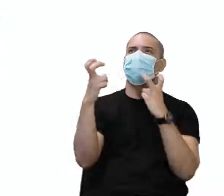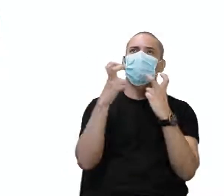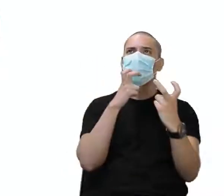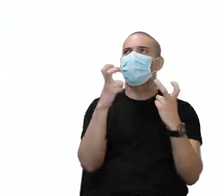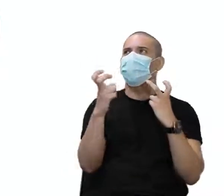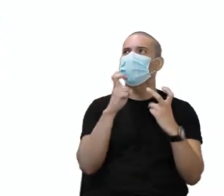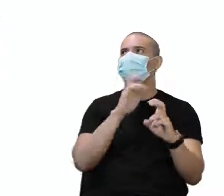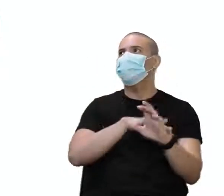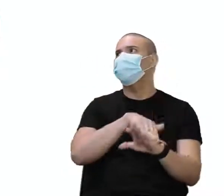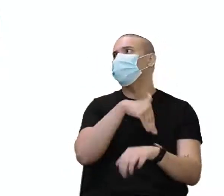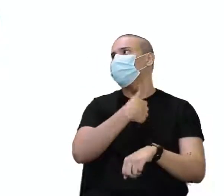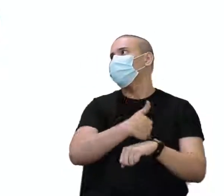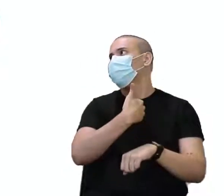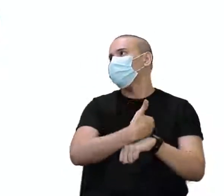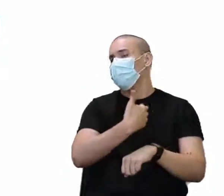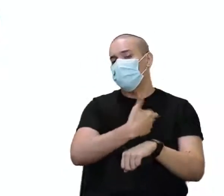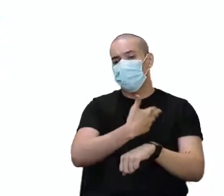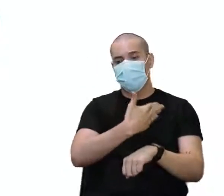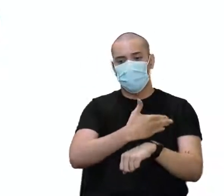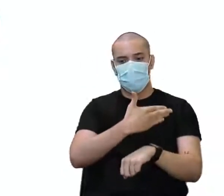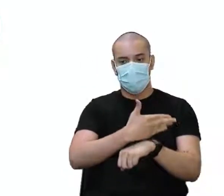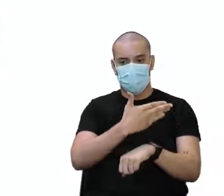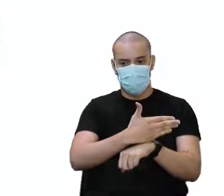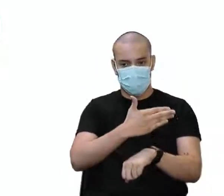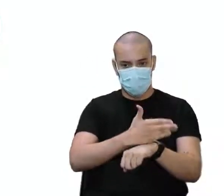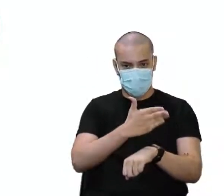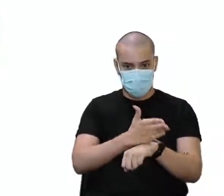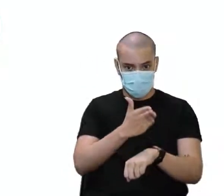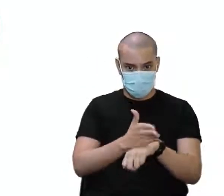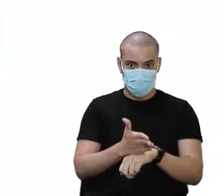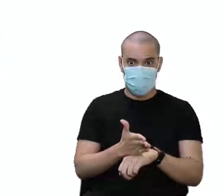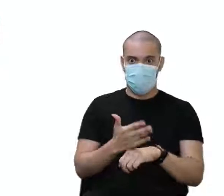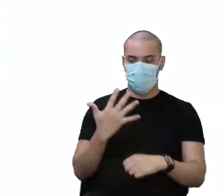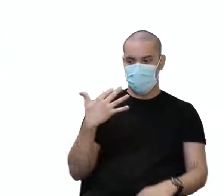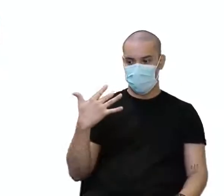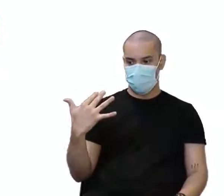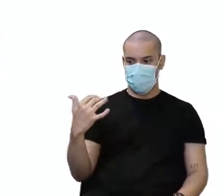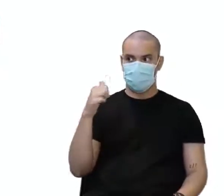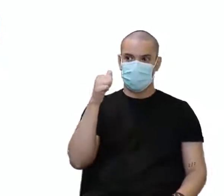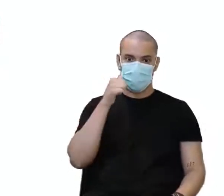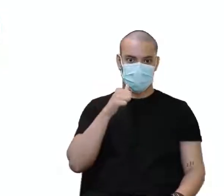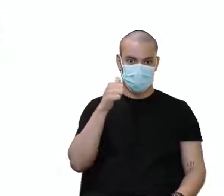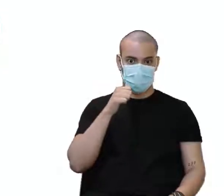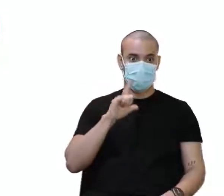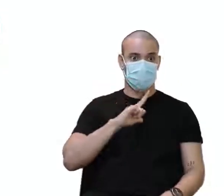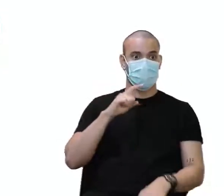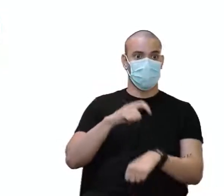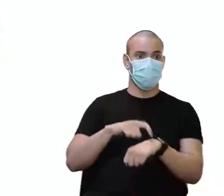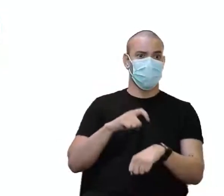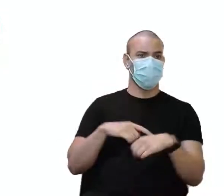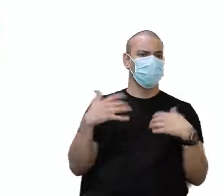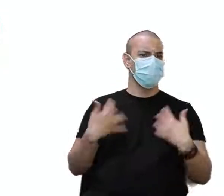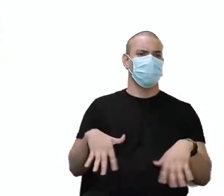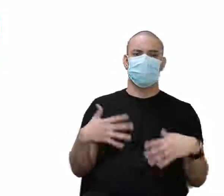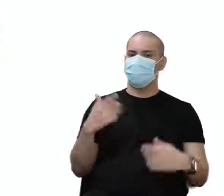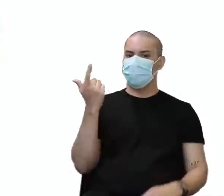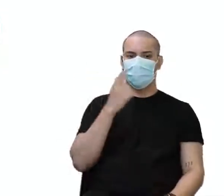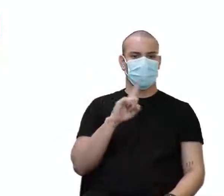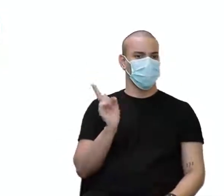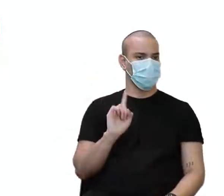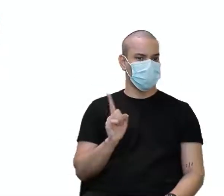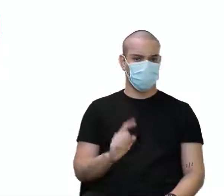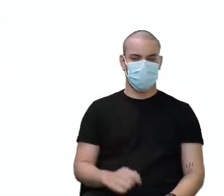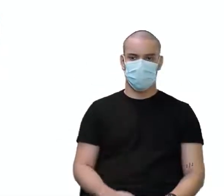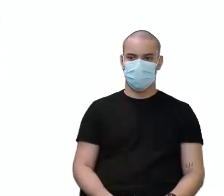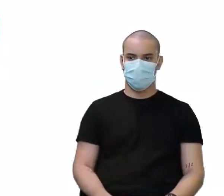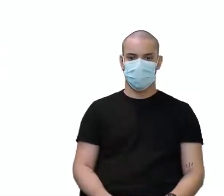aí ele fica a noite inteirinha ali cantando, vocalizando para atrair a sua fêmea. Tem hora que ele fica, não aparece uma bendita